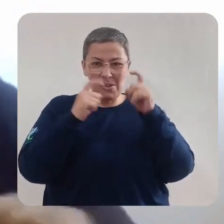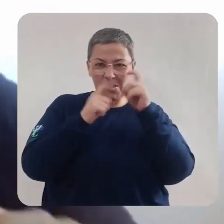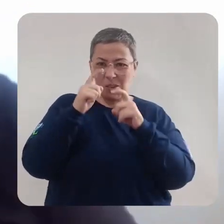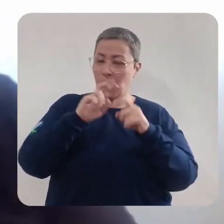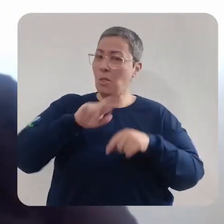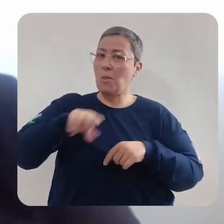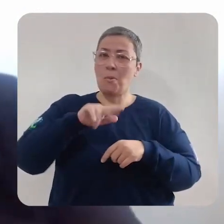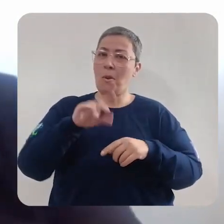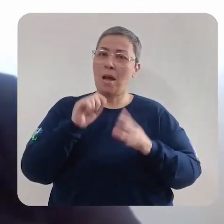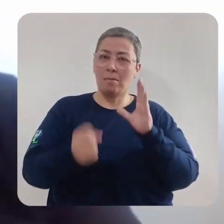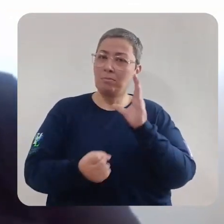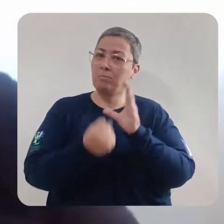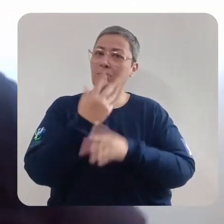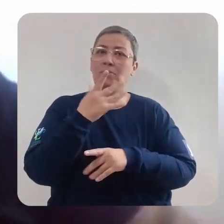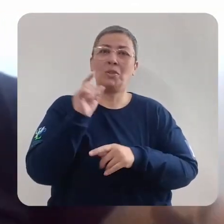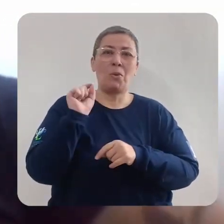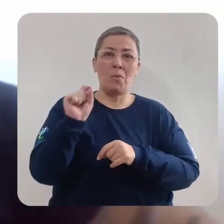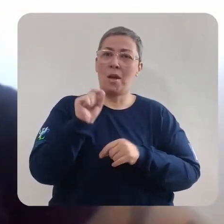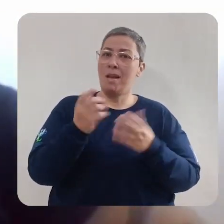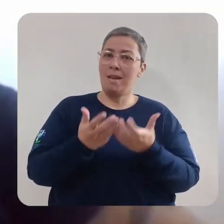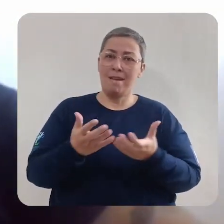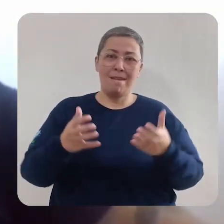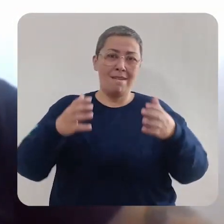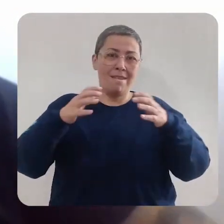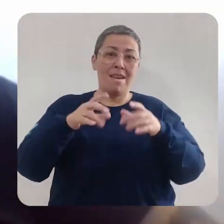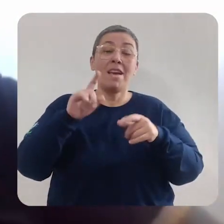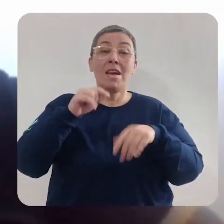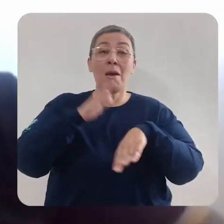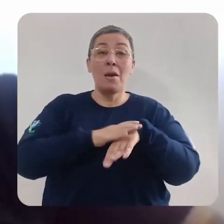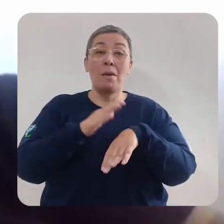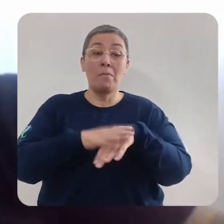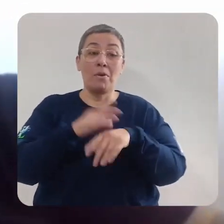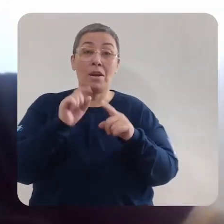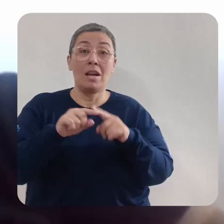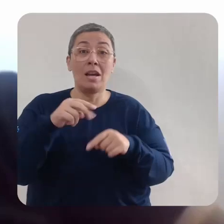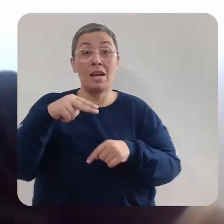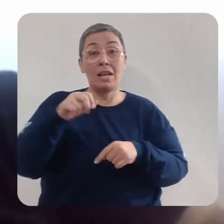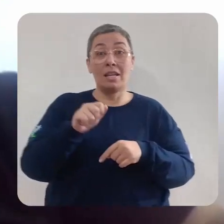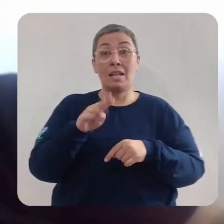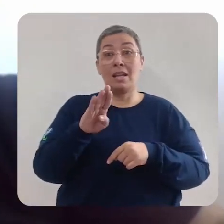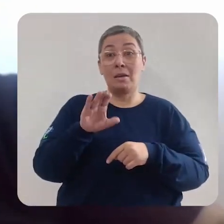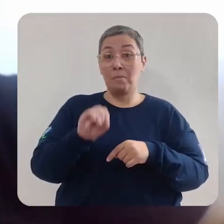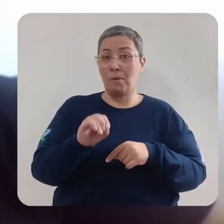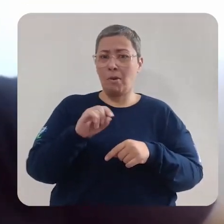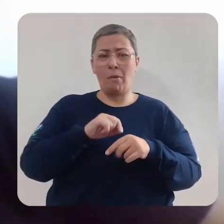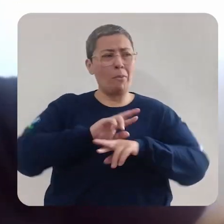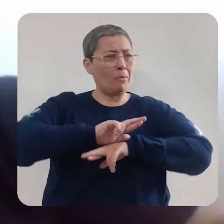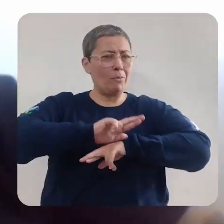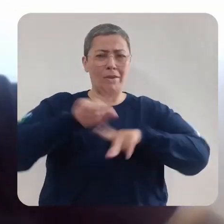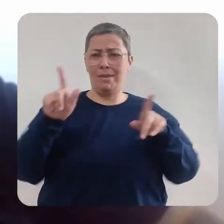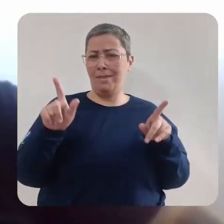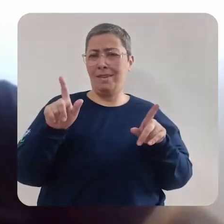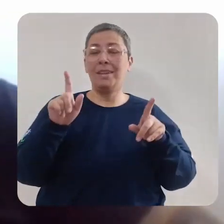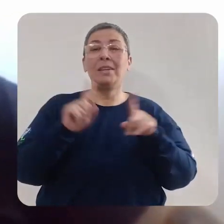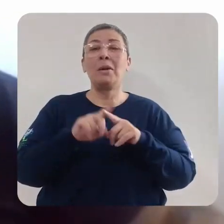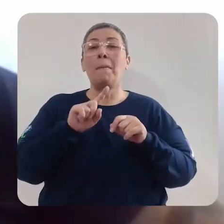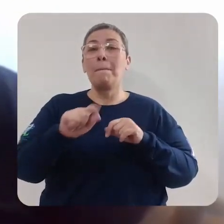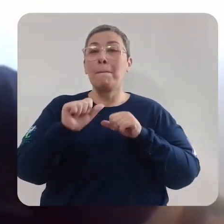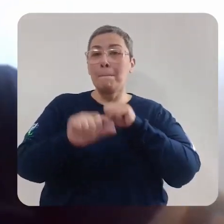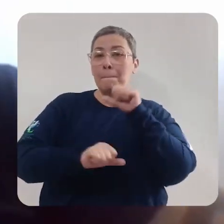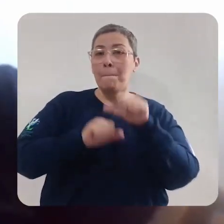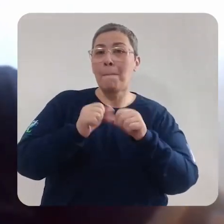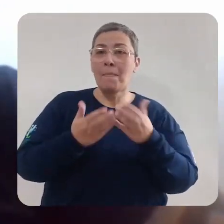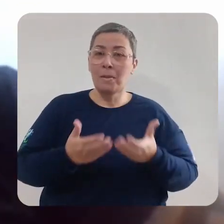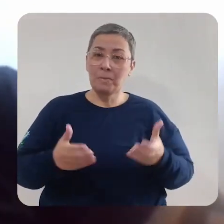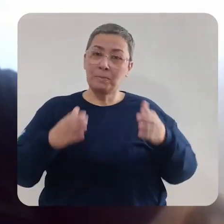careta, não eram originalmente de abóboras. Elas eram feitas de nabo, um outro vegetal totalmente diferente.